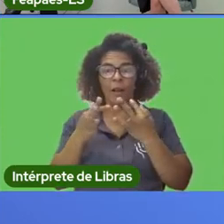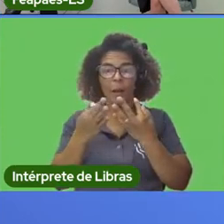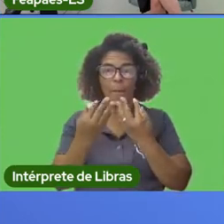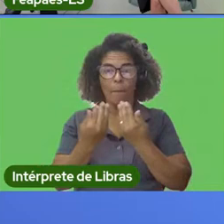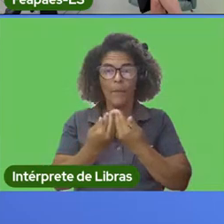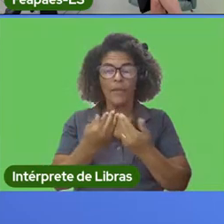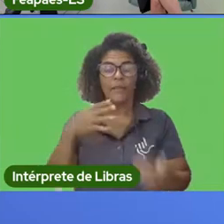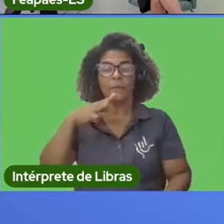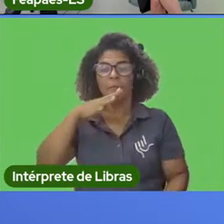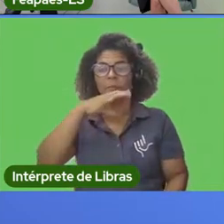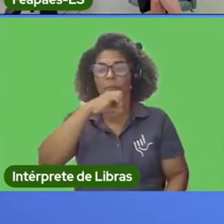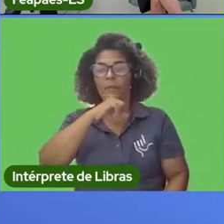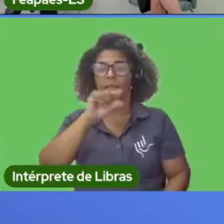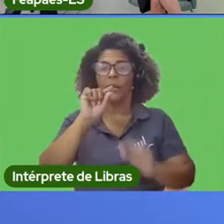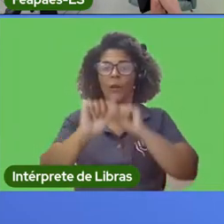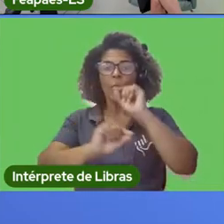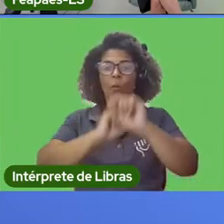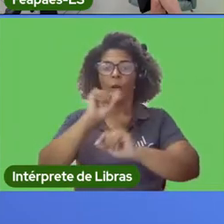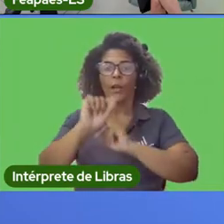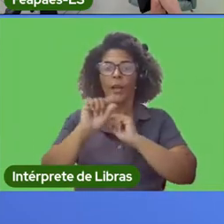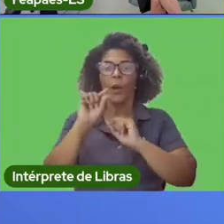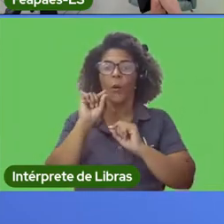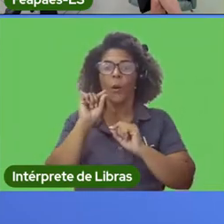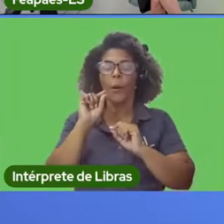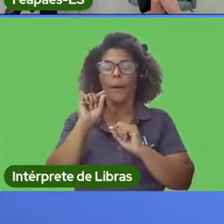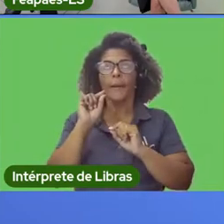numa pressionadas, né, como se...